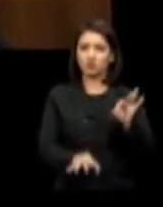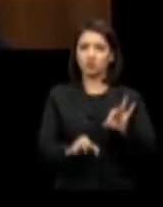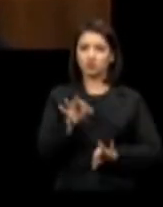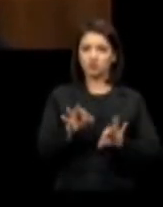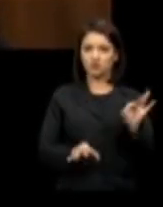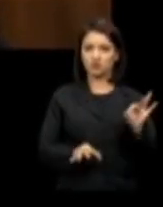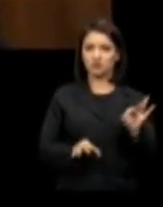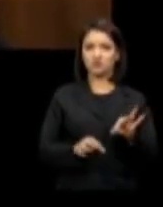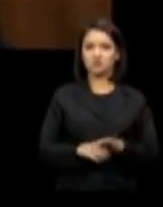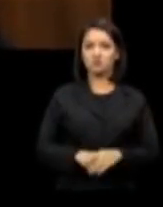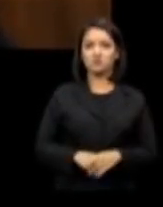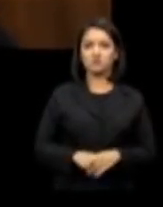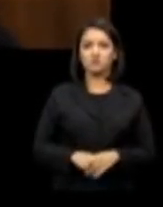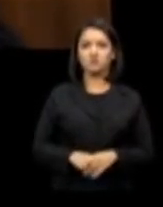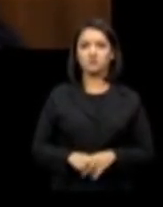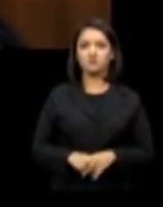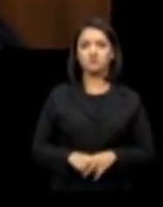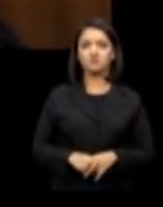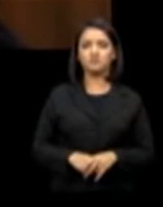ordem democrática.